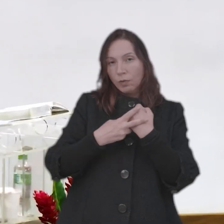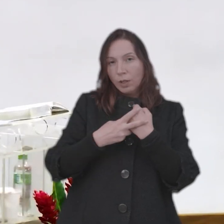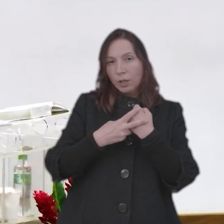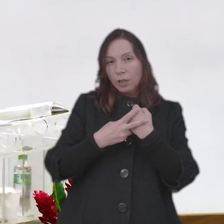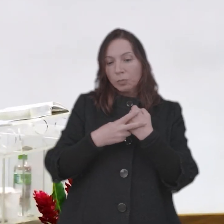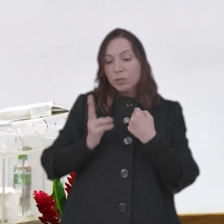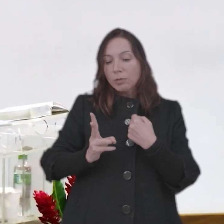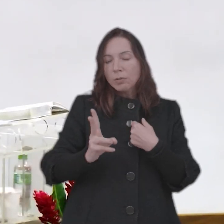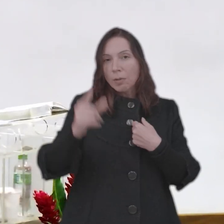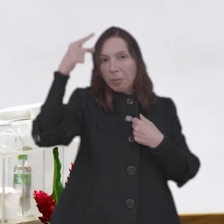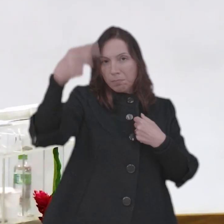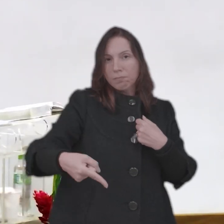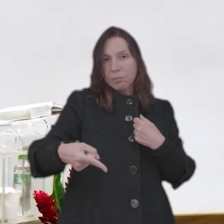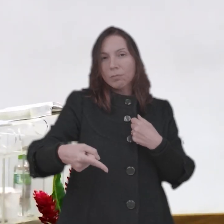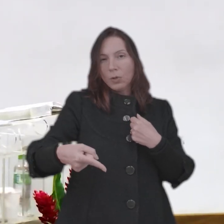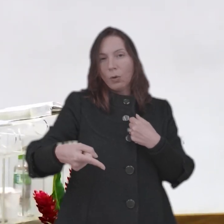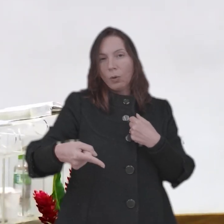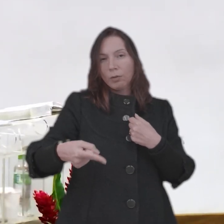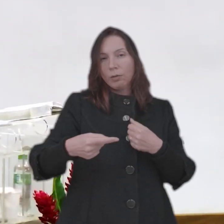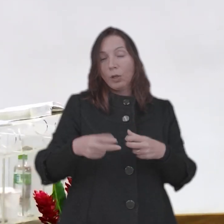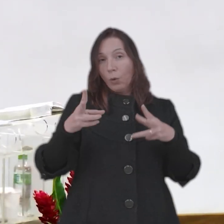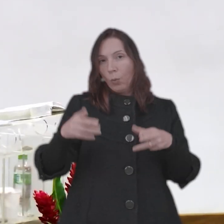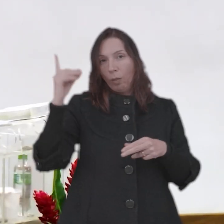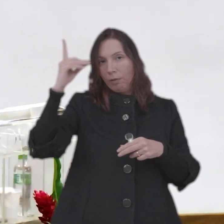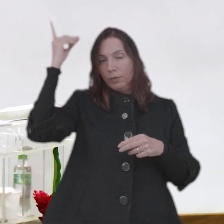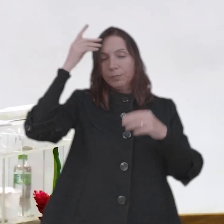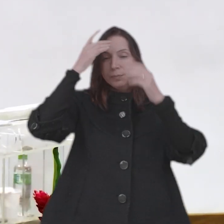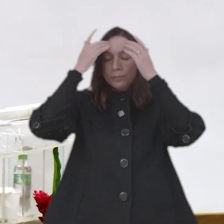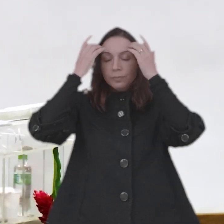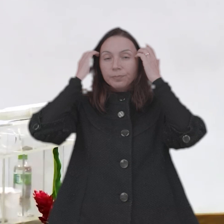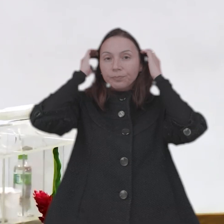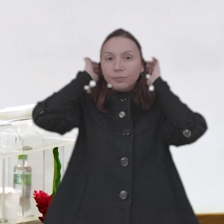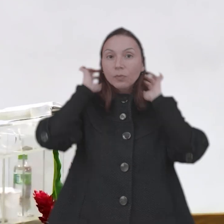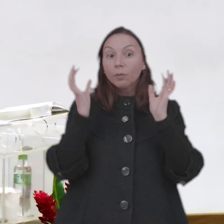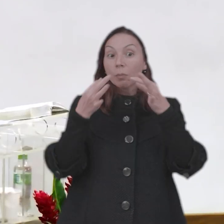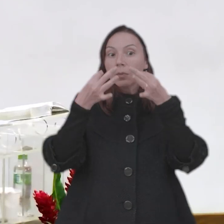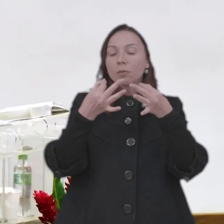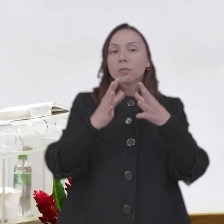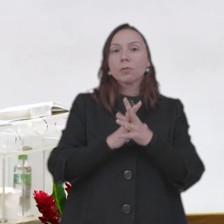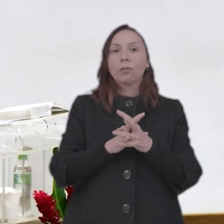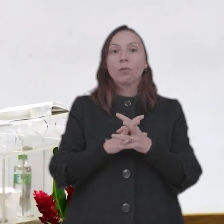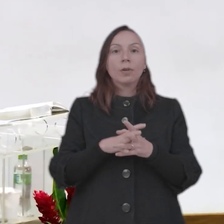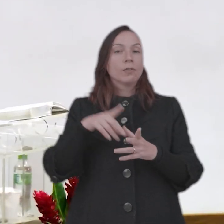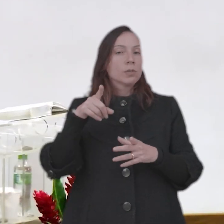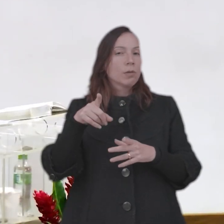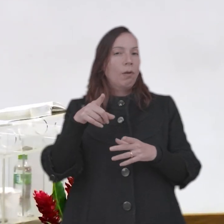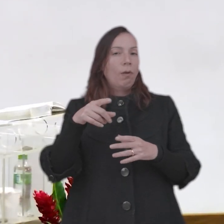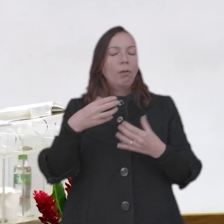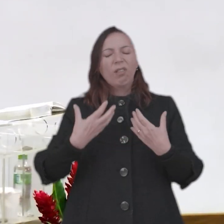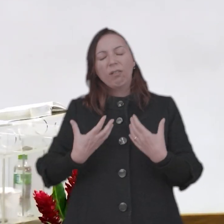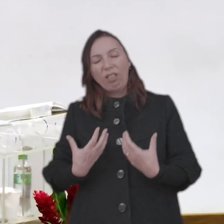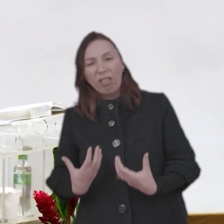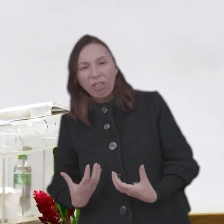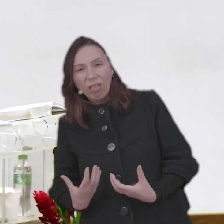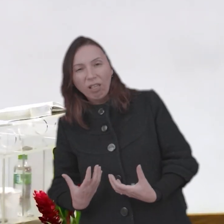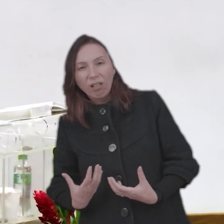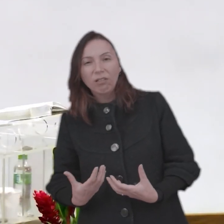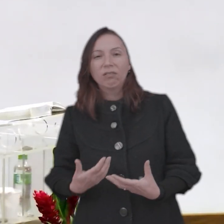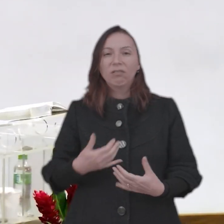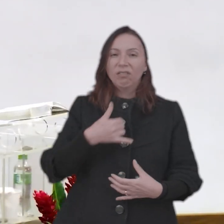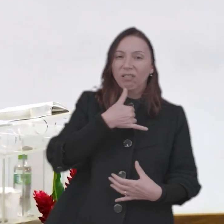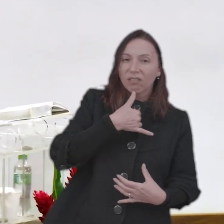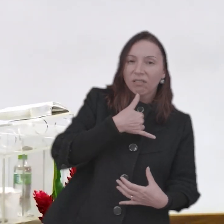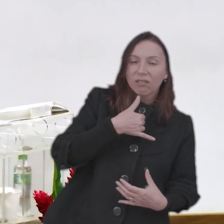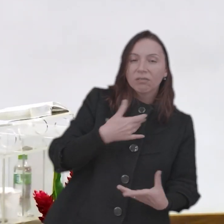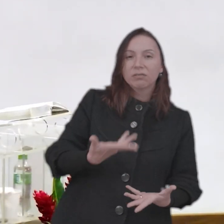no imperativo, como Davi está usando aqui. Então preste atenção, você que está aí desanimado,